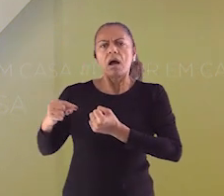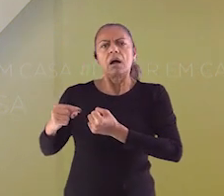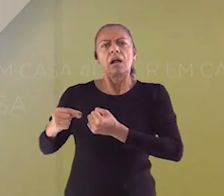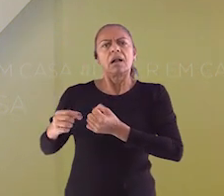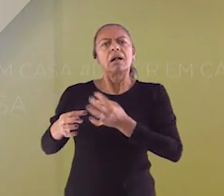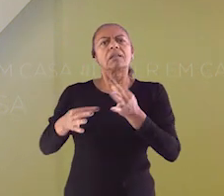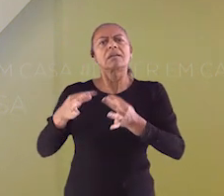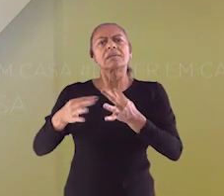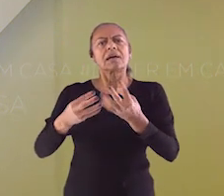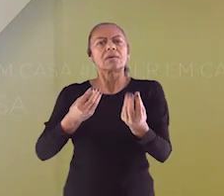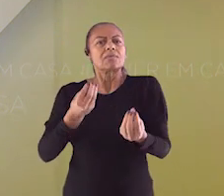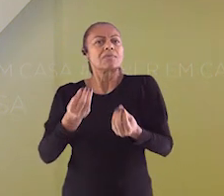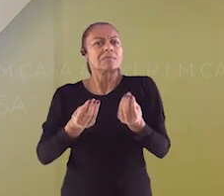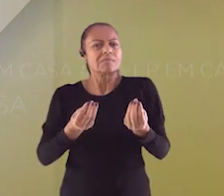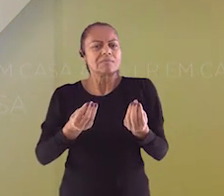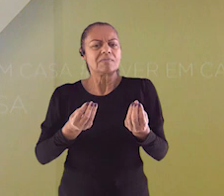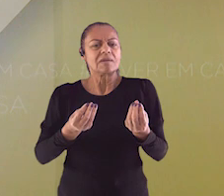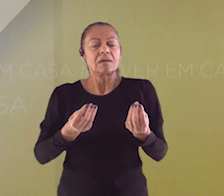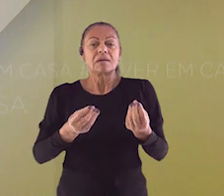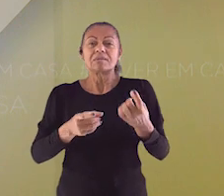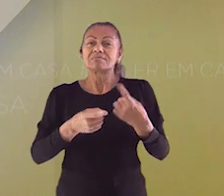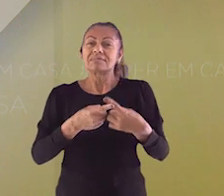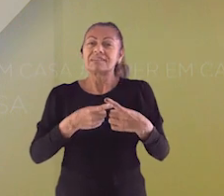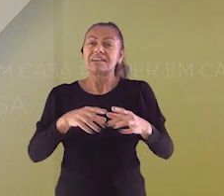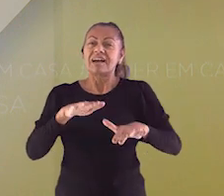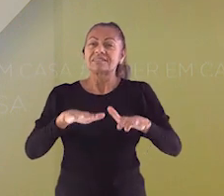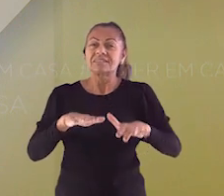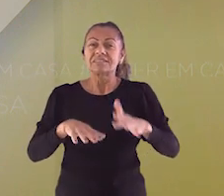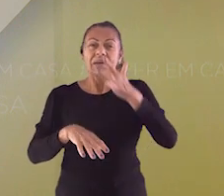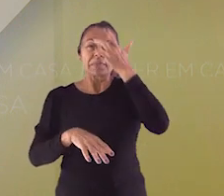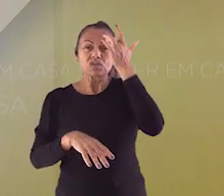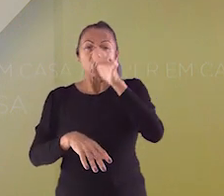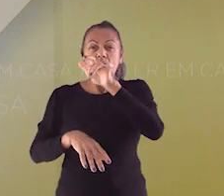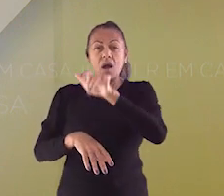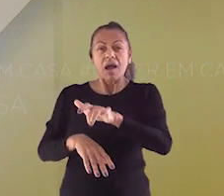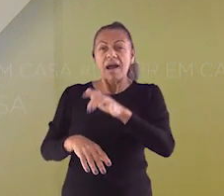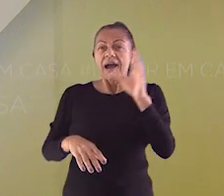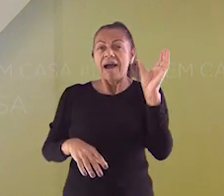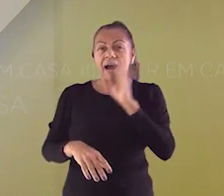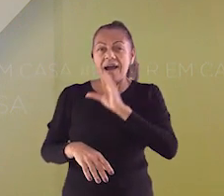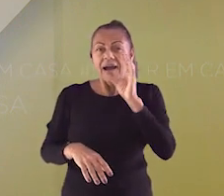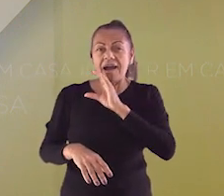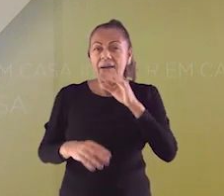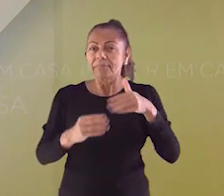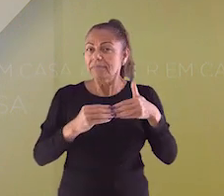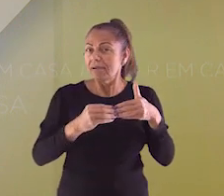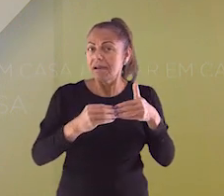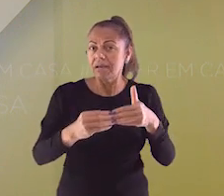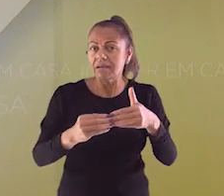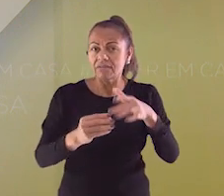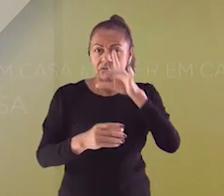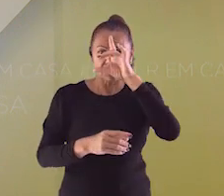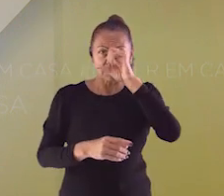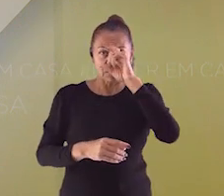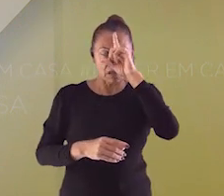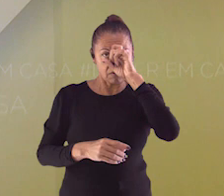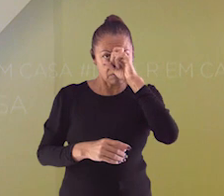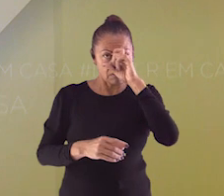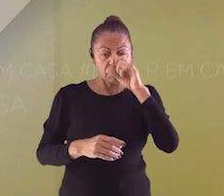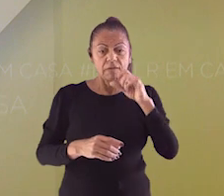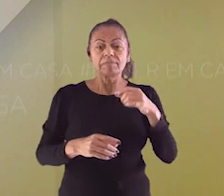o tratamento do infarto? O importante é que, tendo sintomas de infarto, a pessoa precisa ser